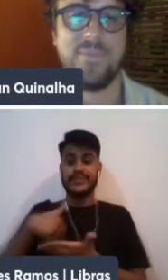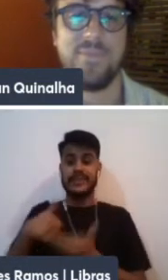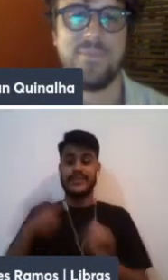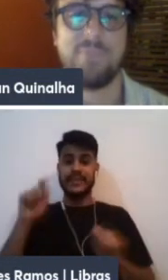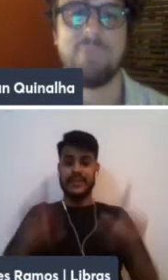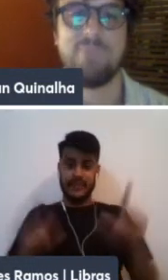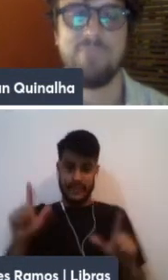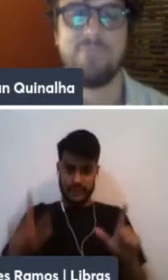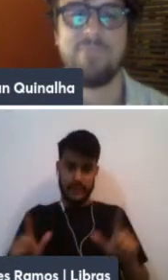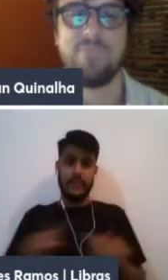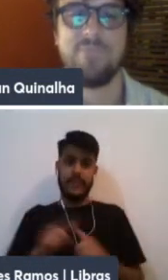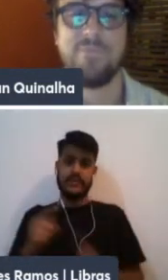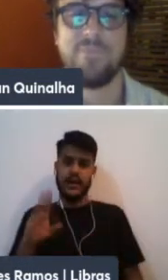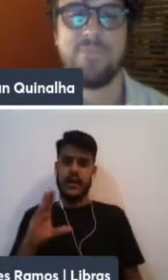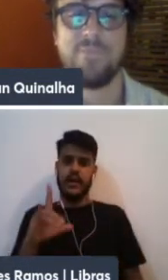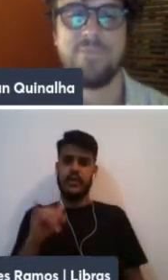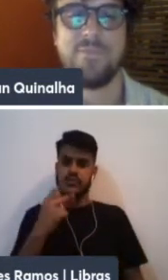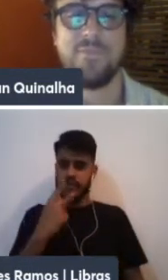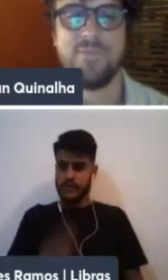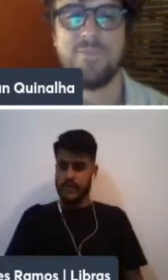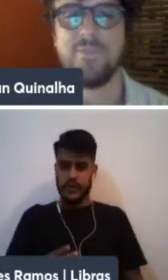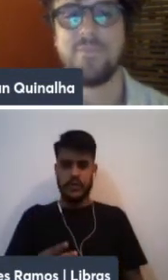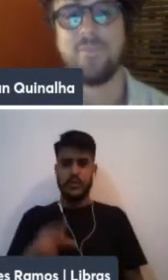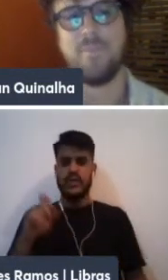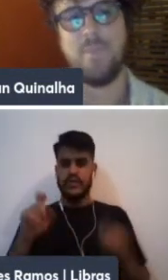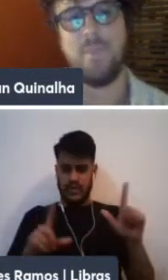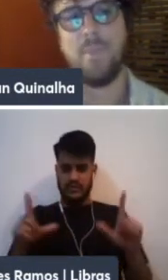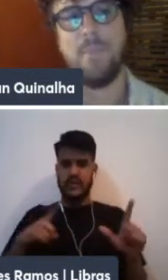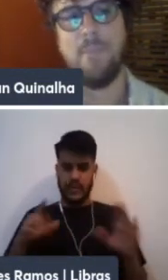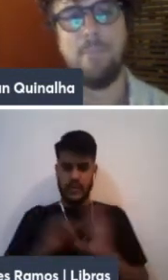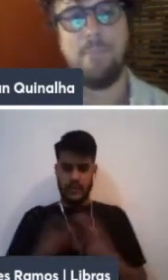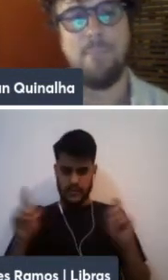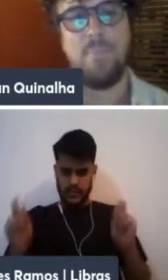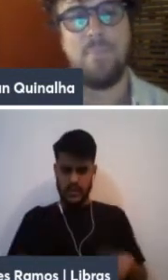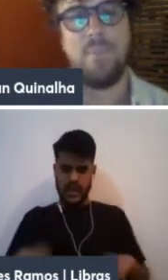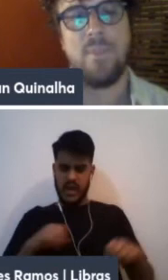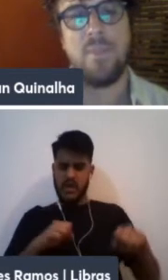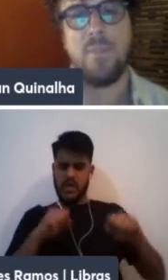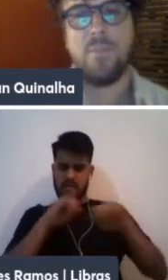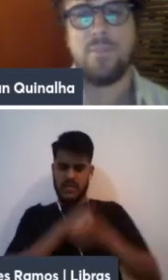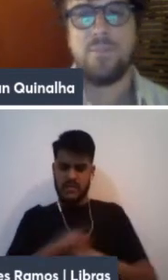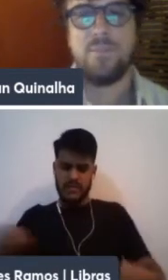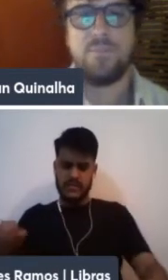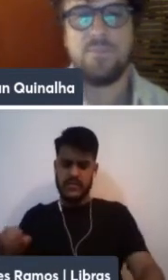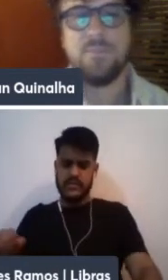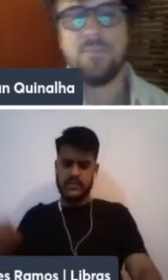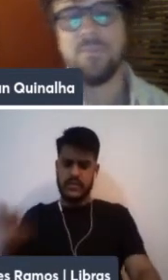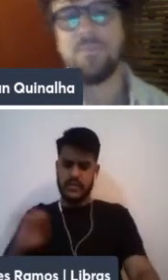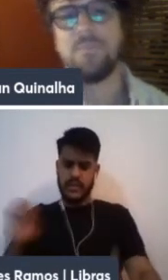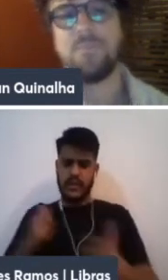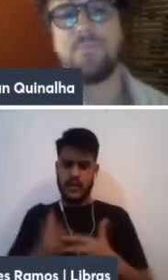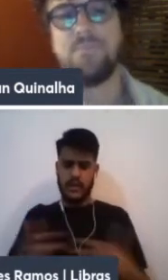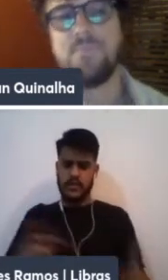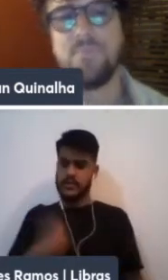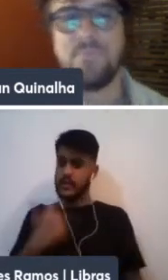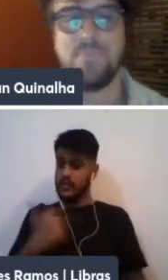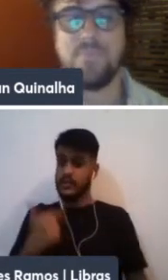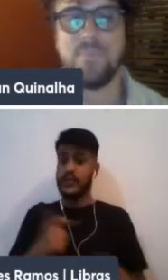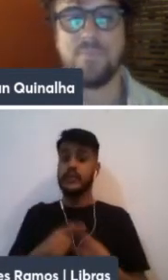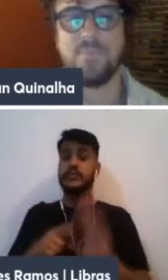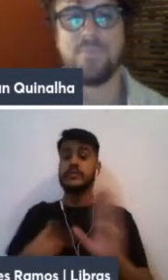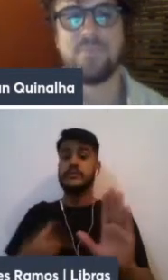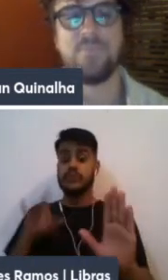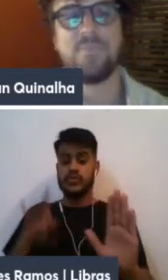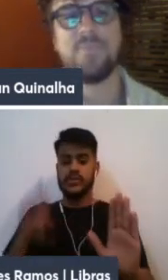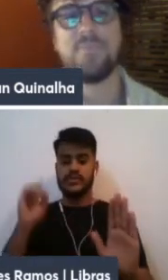não tinha abertura para qualquer manifestação homossexual, enfim, a não ser através das